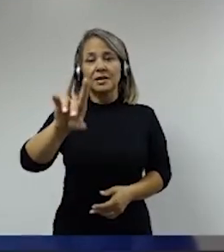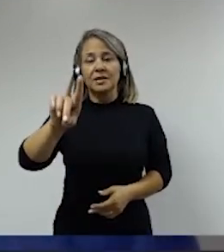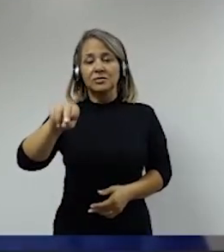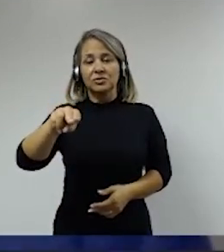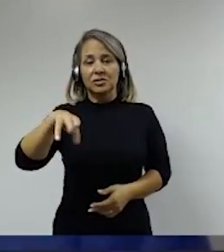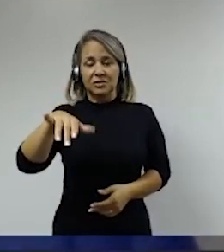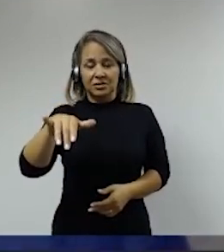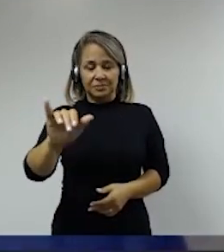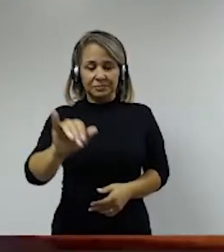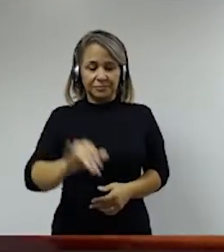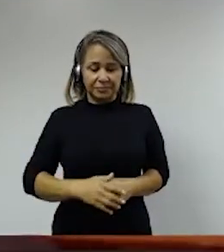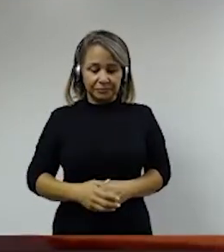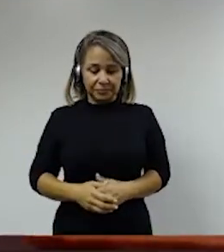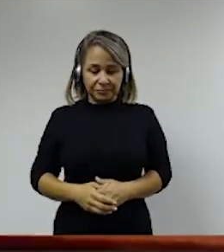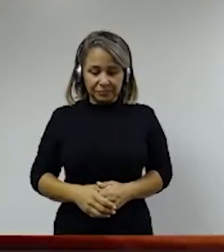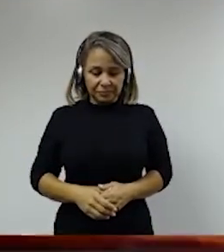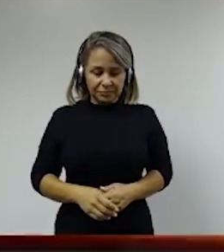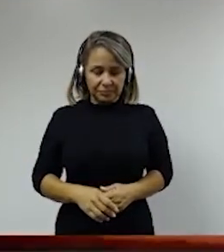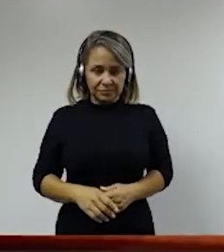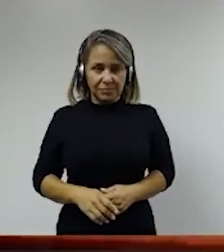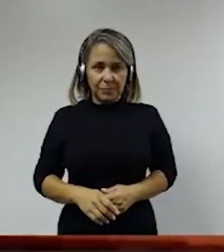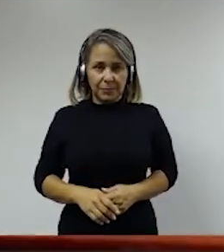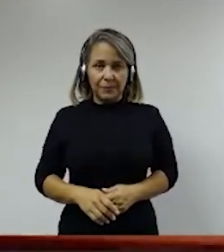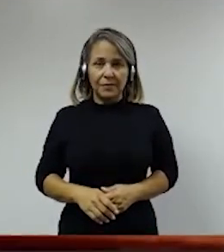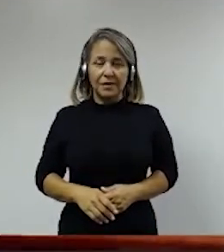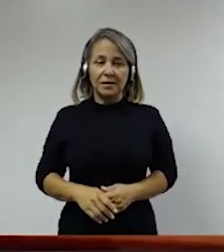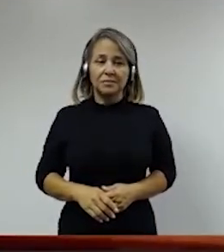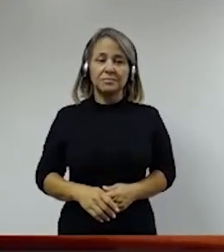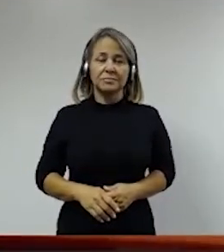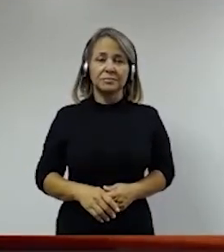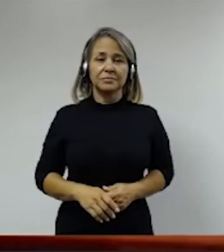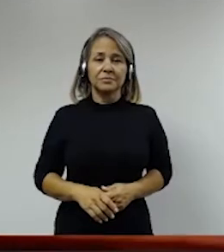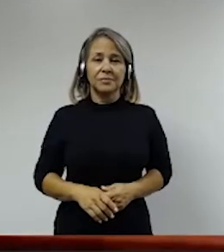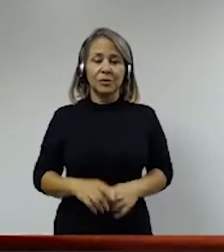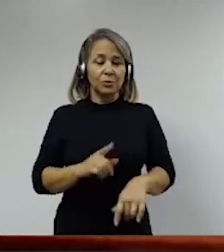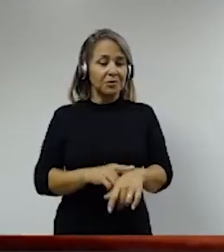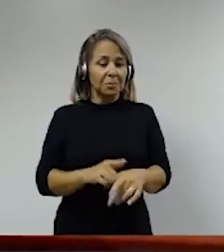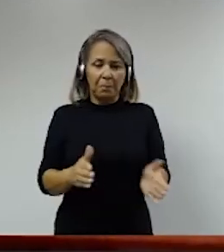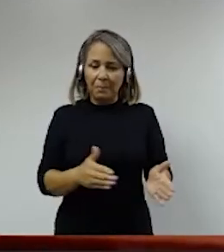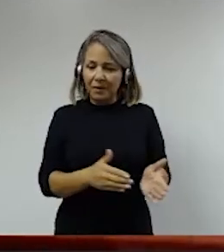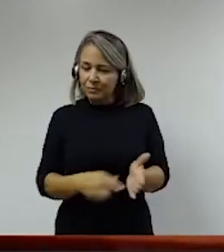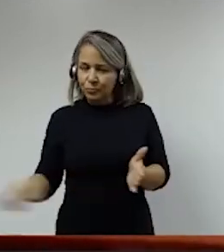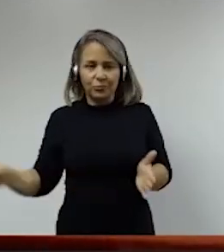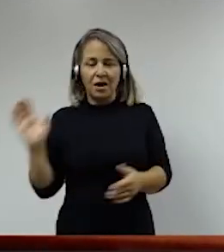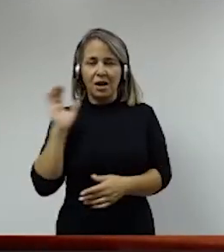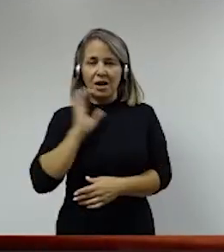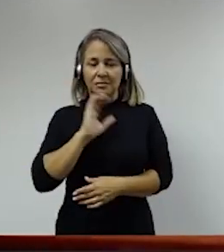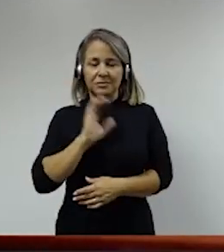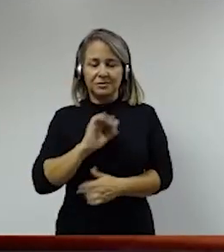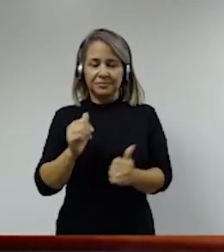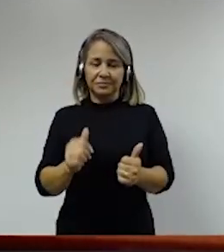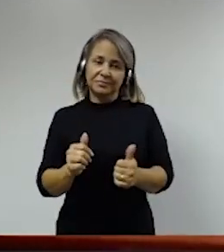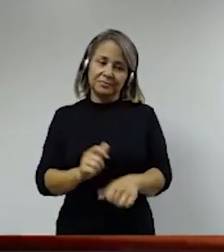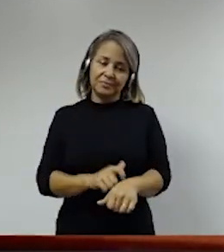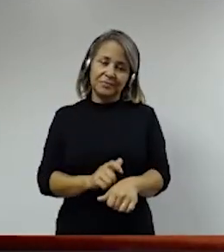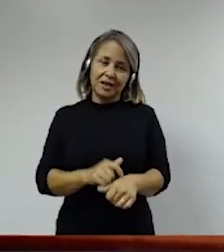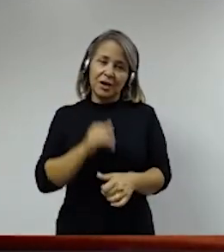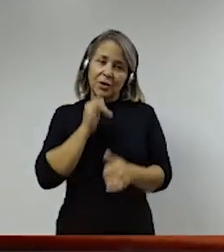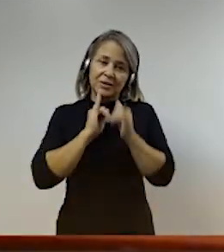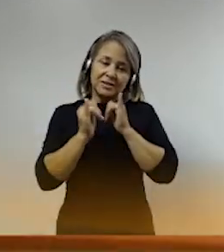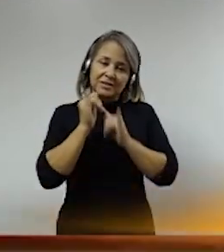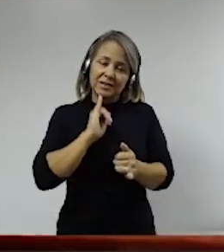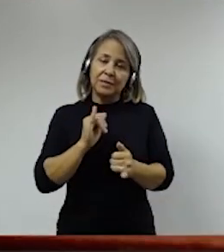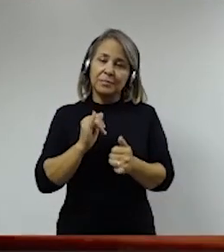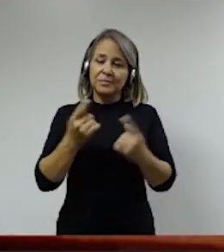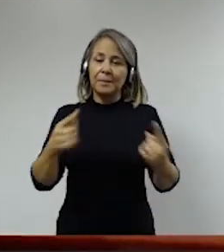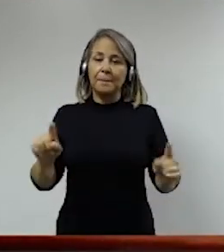Bom, nós estamos aí nos estertores já, né? Passa tão rápido o tempo. Bom, o exemplo do setor musical,